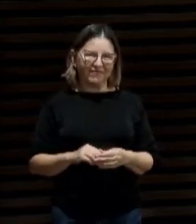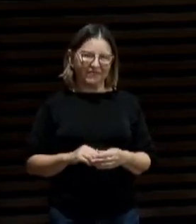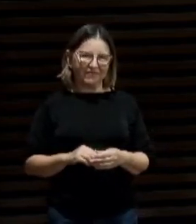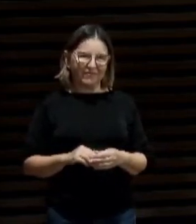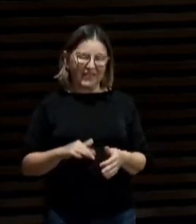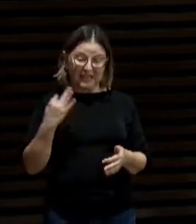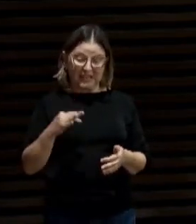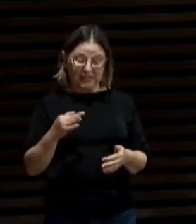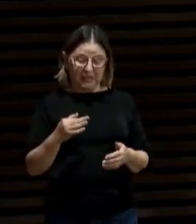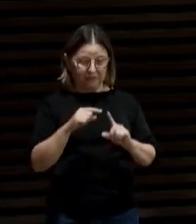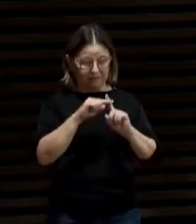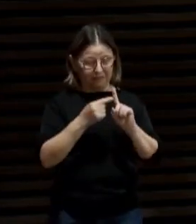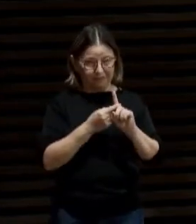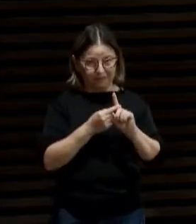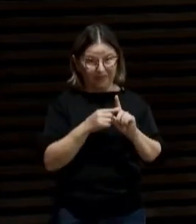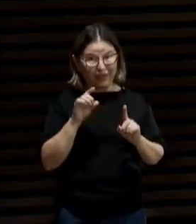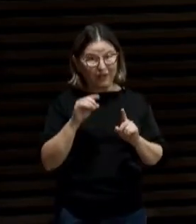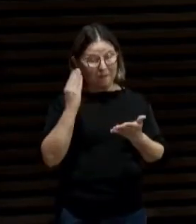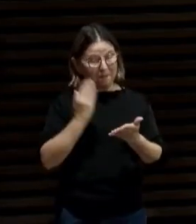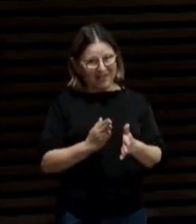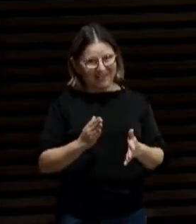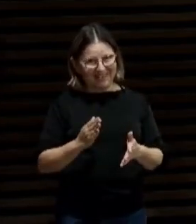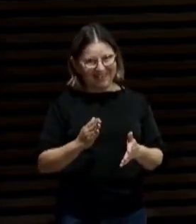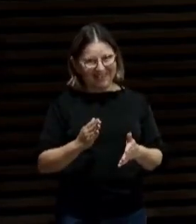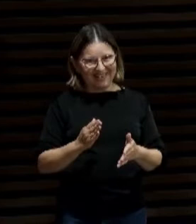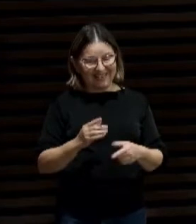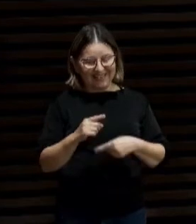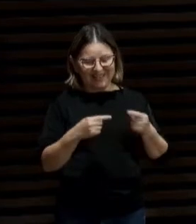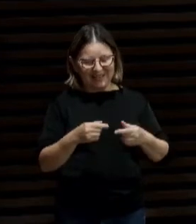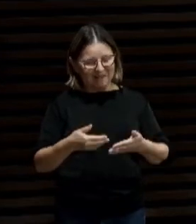As dores de parto só cessam depois que o neném nasce.